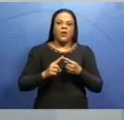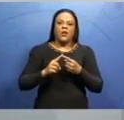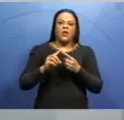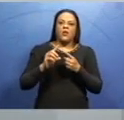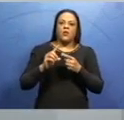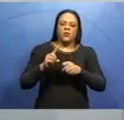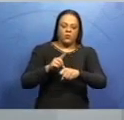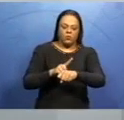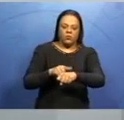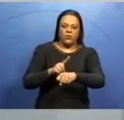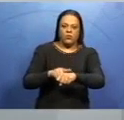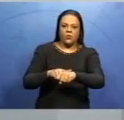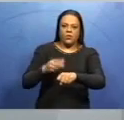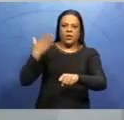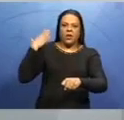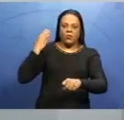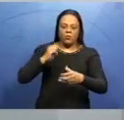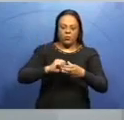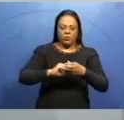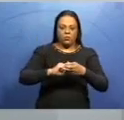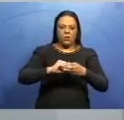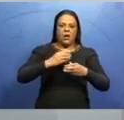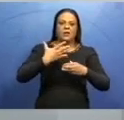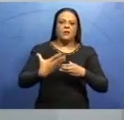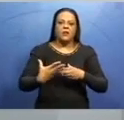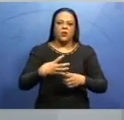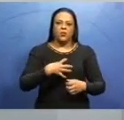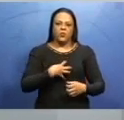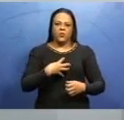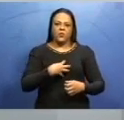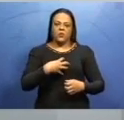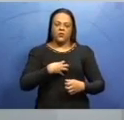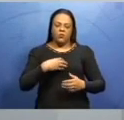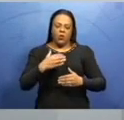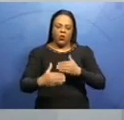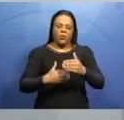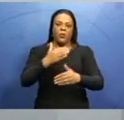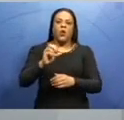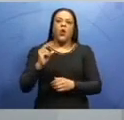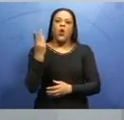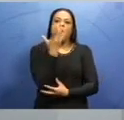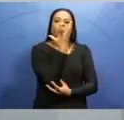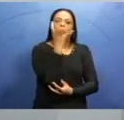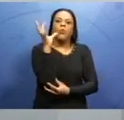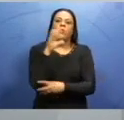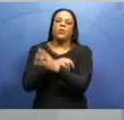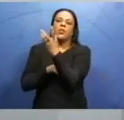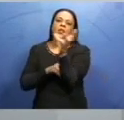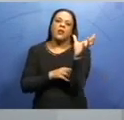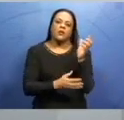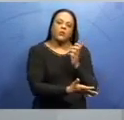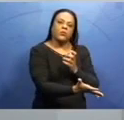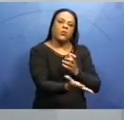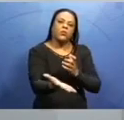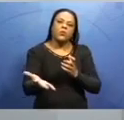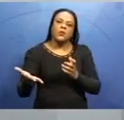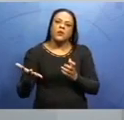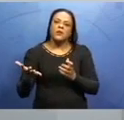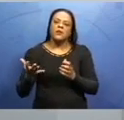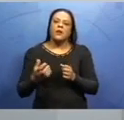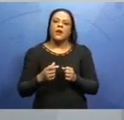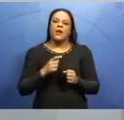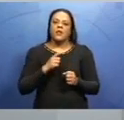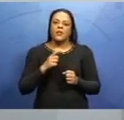como uma ação, um estado, um processo ou um fenômeno. Os verbos flexionam-se